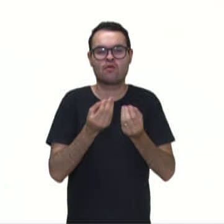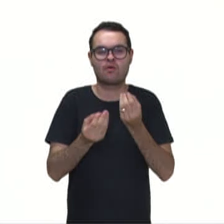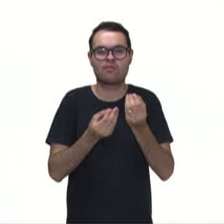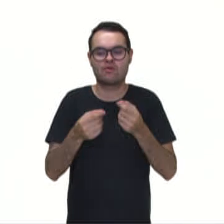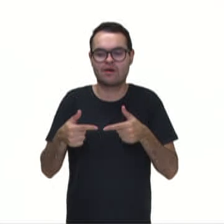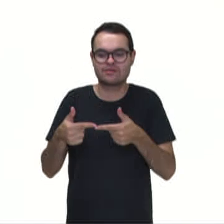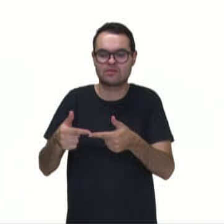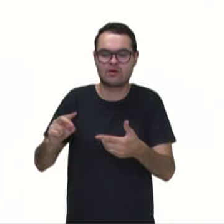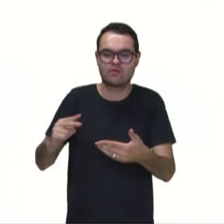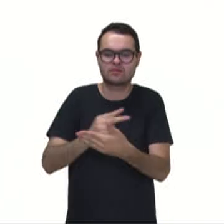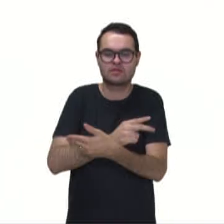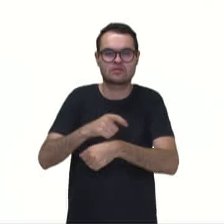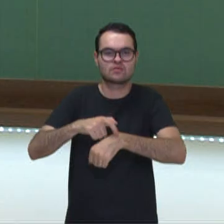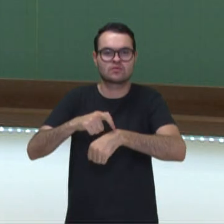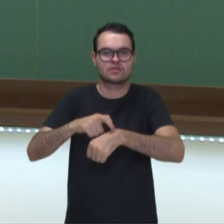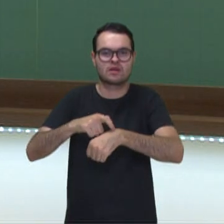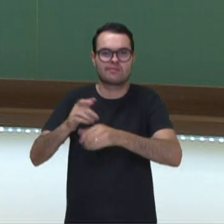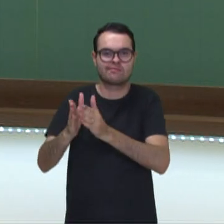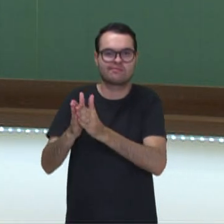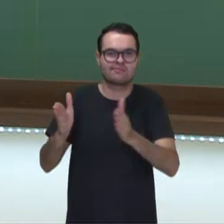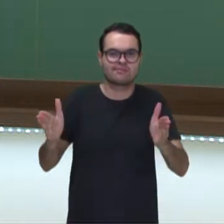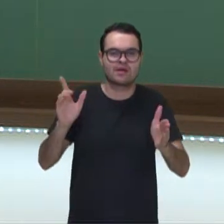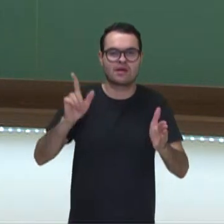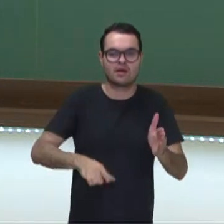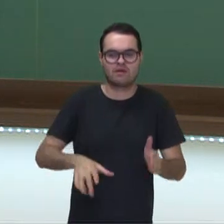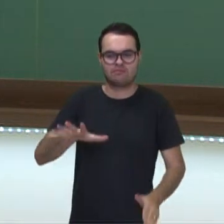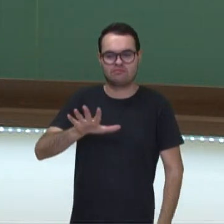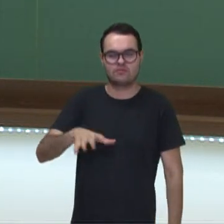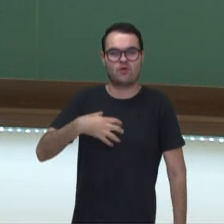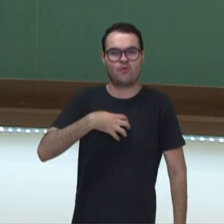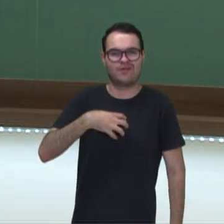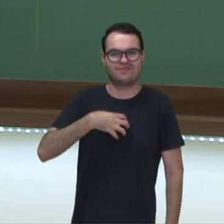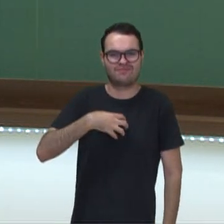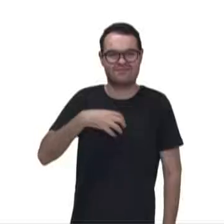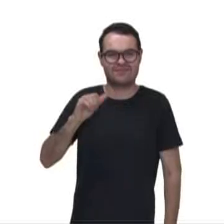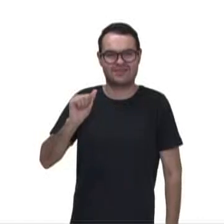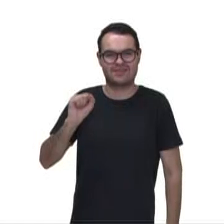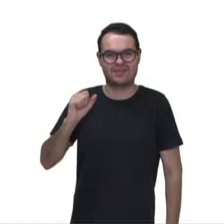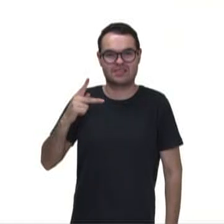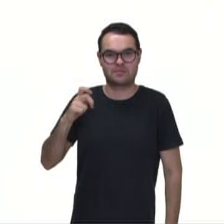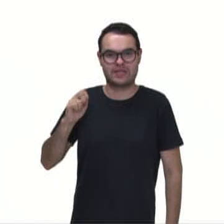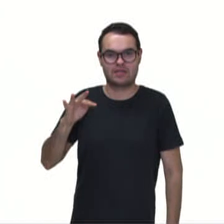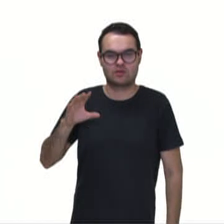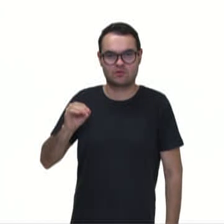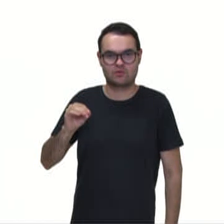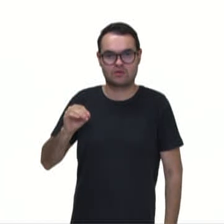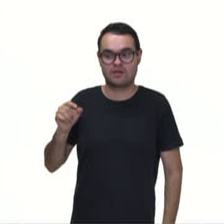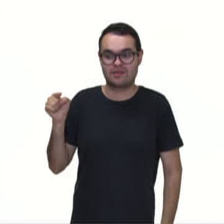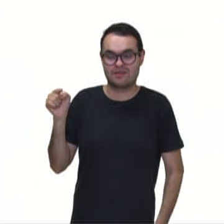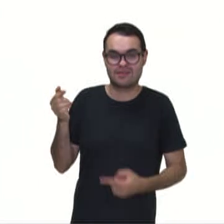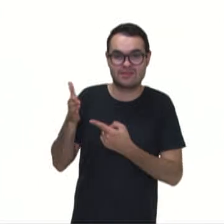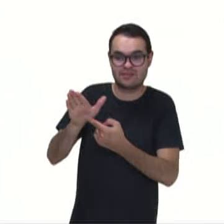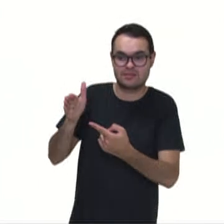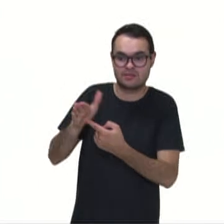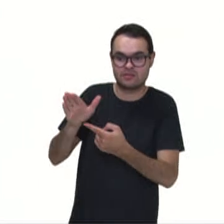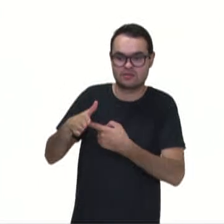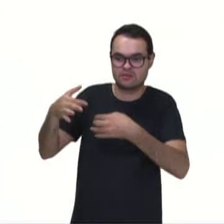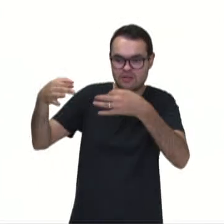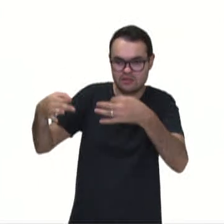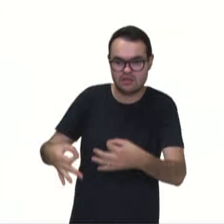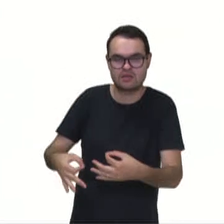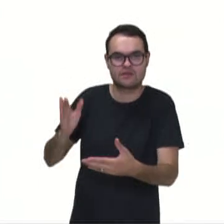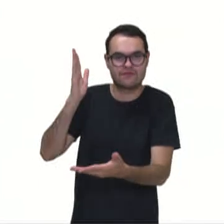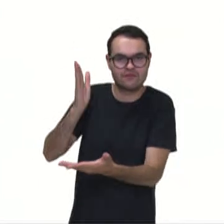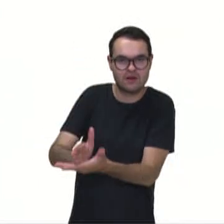no tempo, perceba que é uma questão aspectual, né? O modo indicativo exprime fatos, certezas, né?